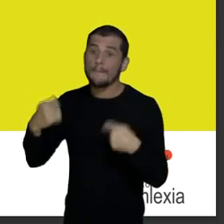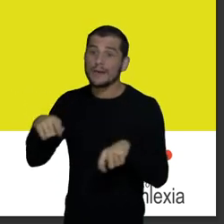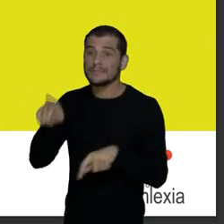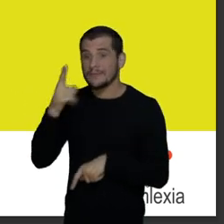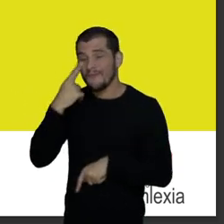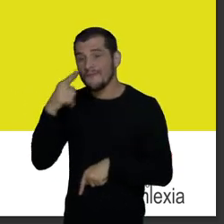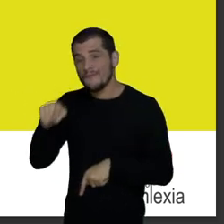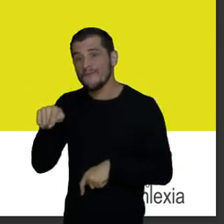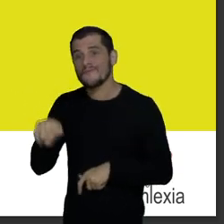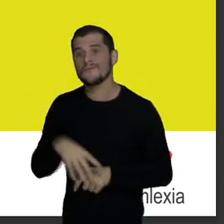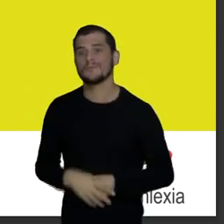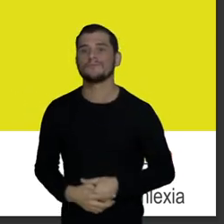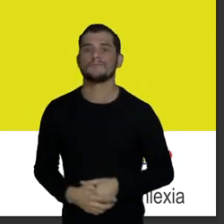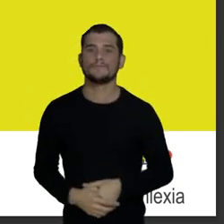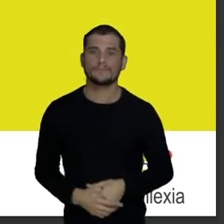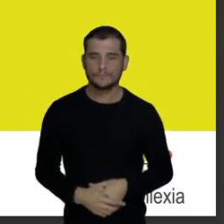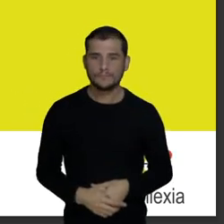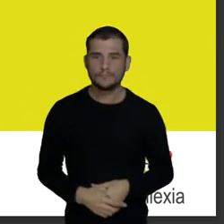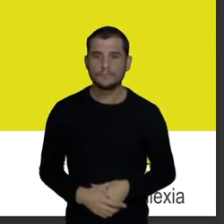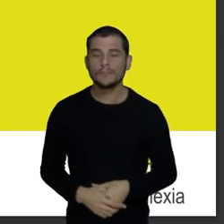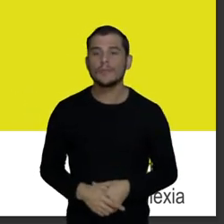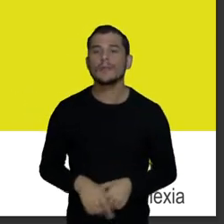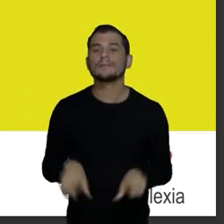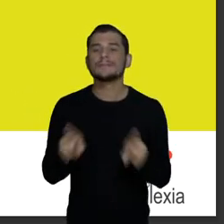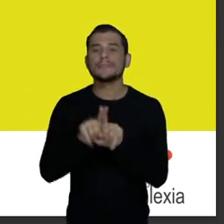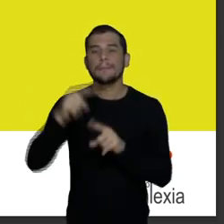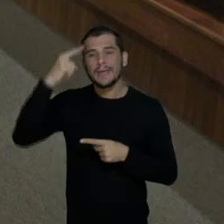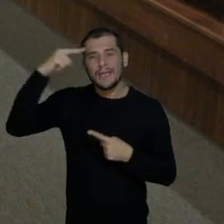regularidade quem é que faz academia